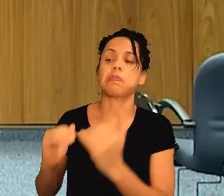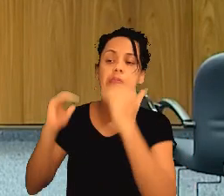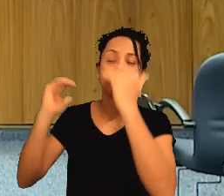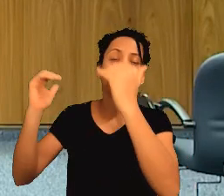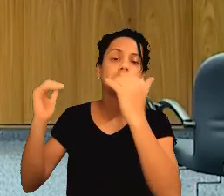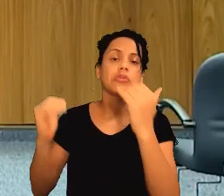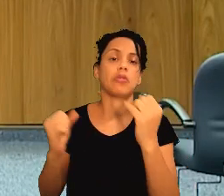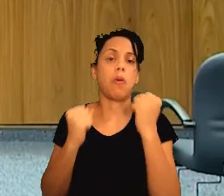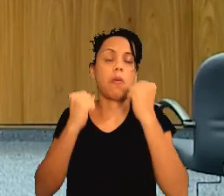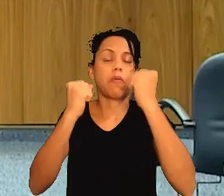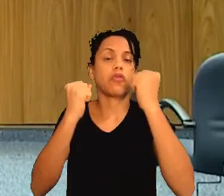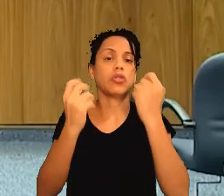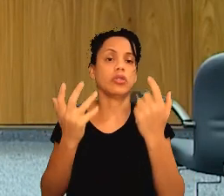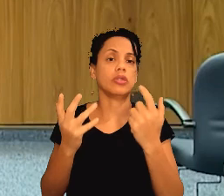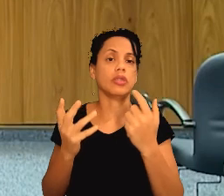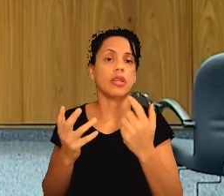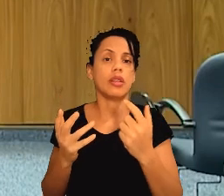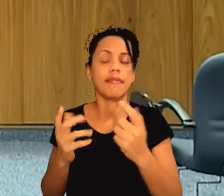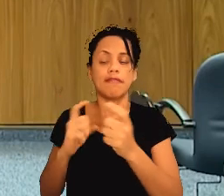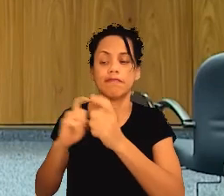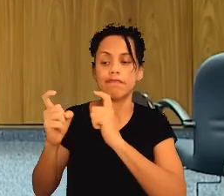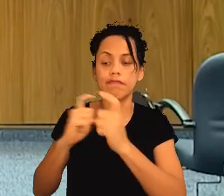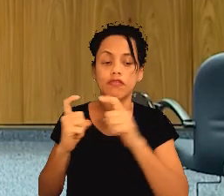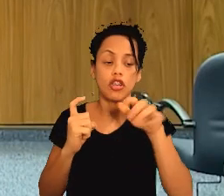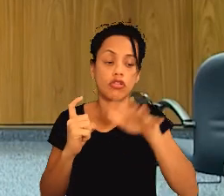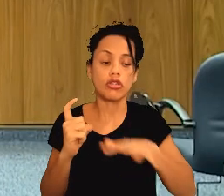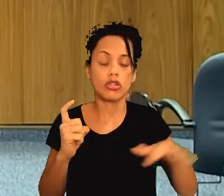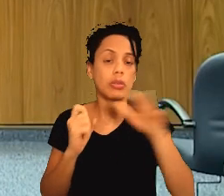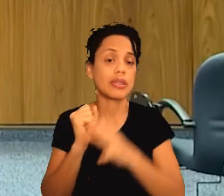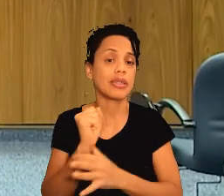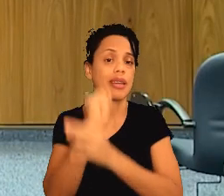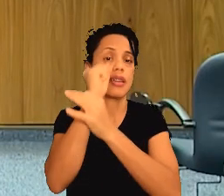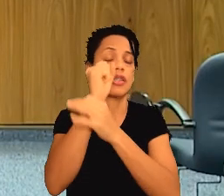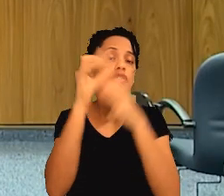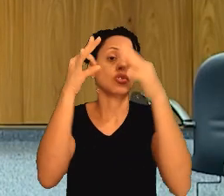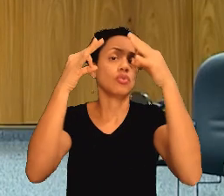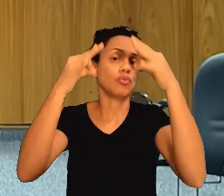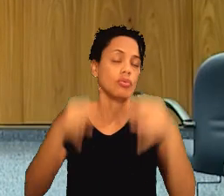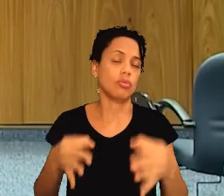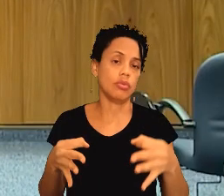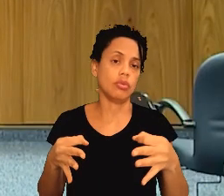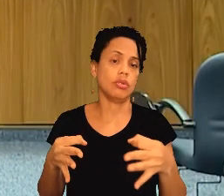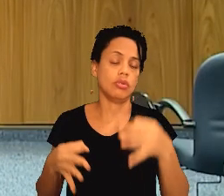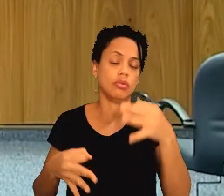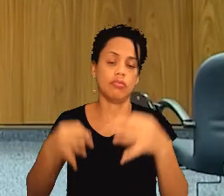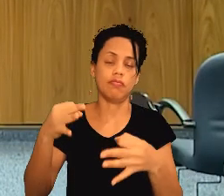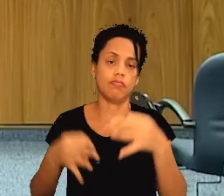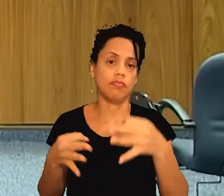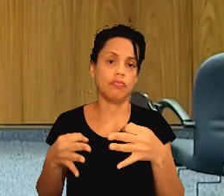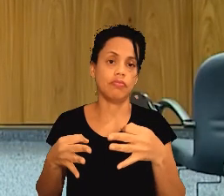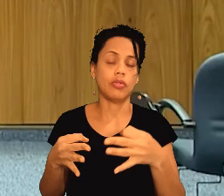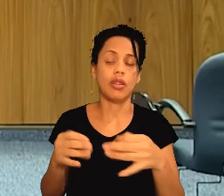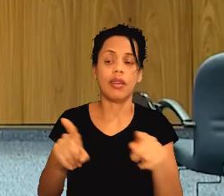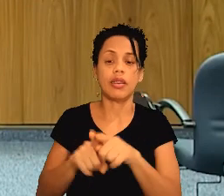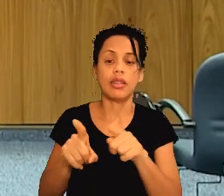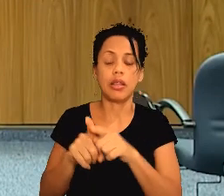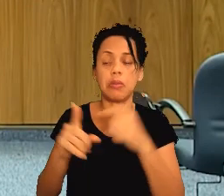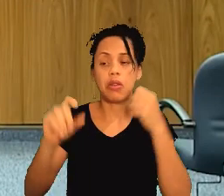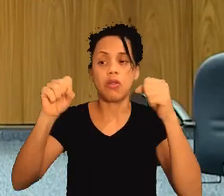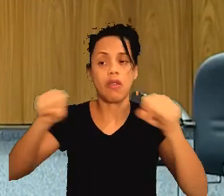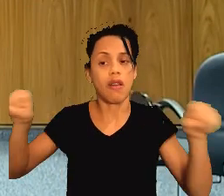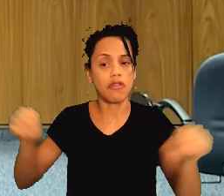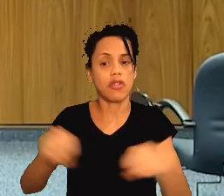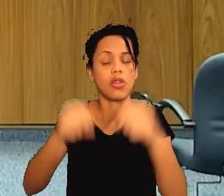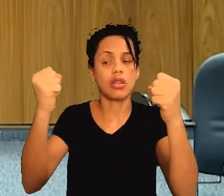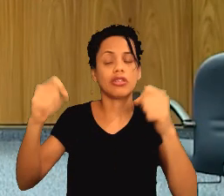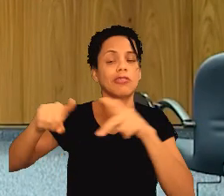argumento dentro dos espaços que deveriam garantir justiça e reparação para esse tipo de violação que